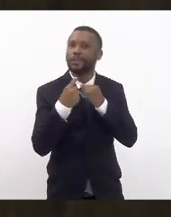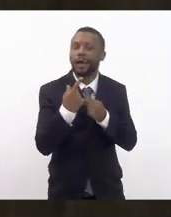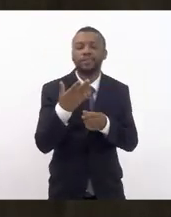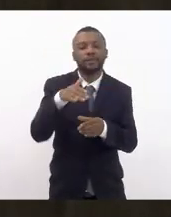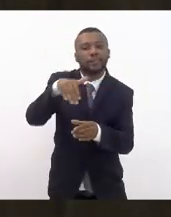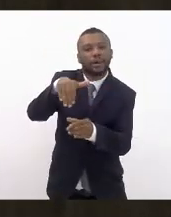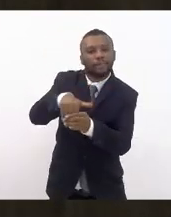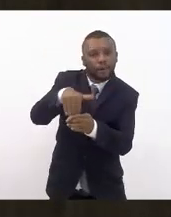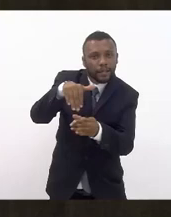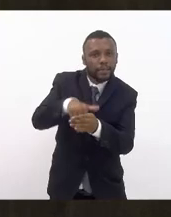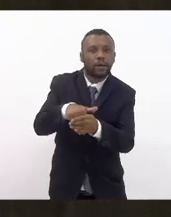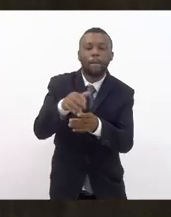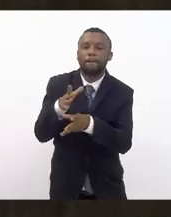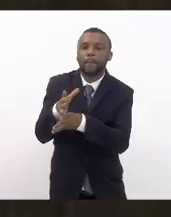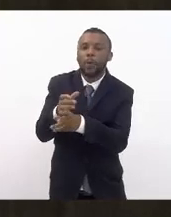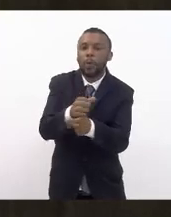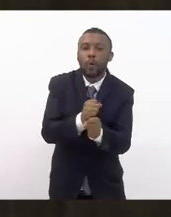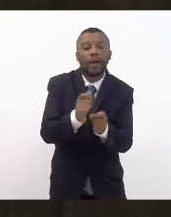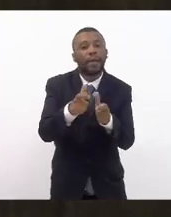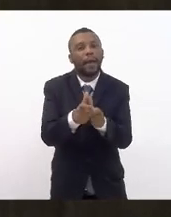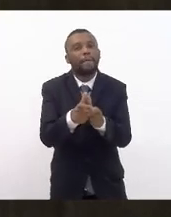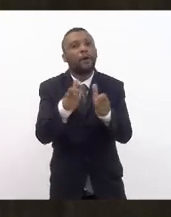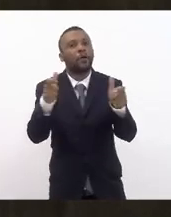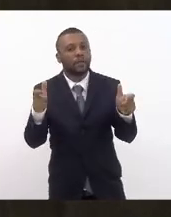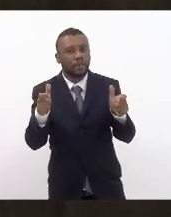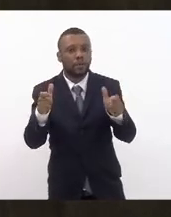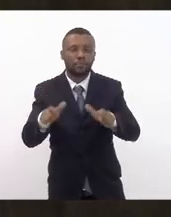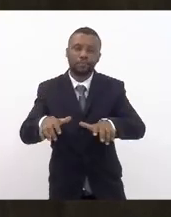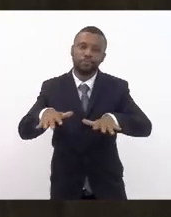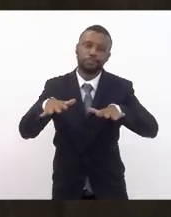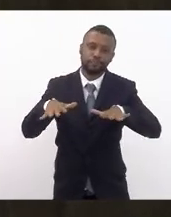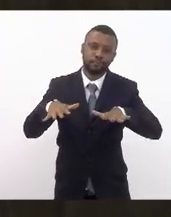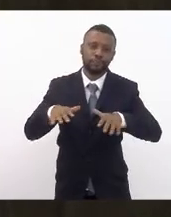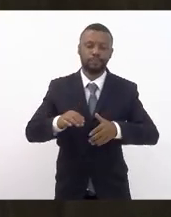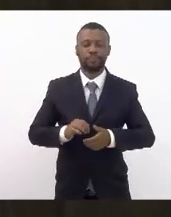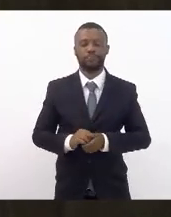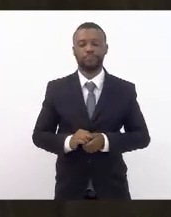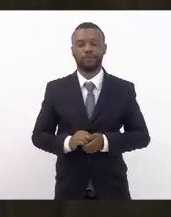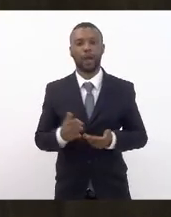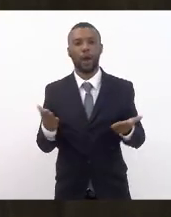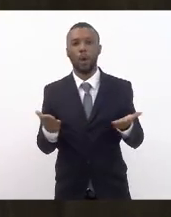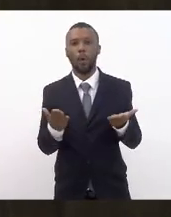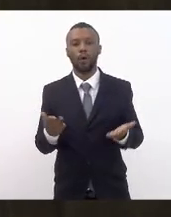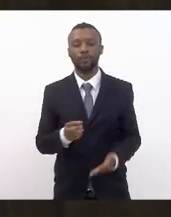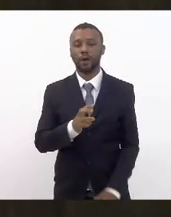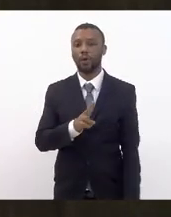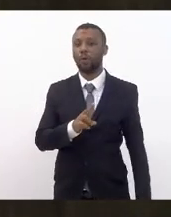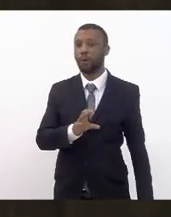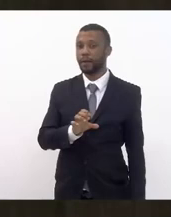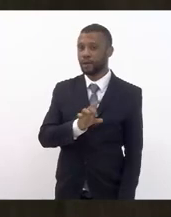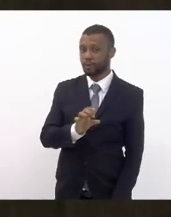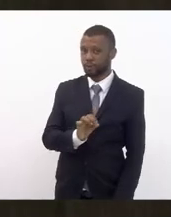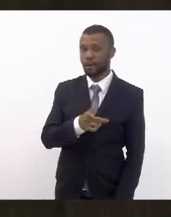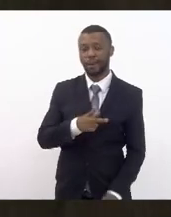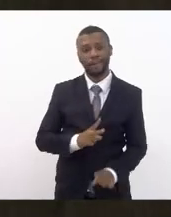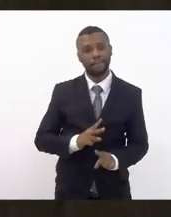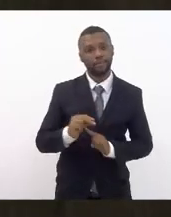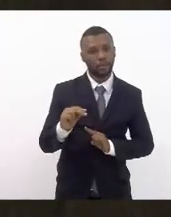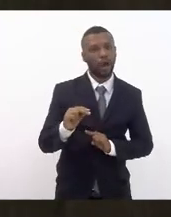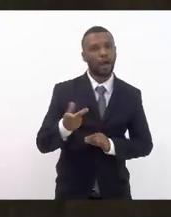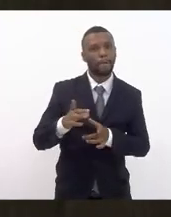e respeita a maioria nos parlamentos. Hoje, a UESO é vitoriosa pela